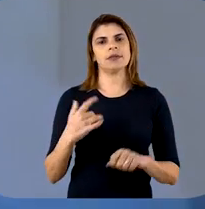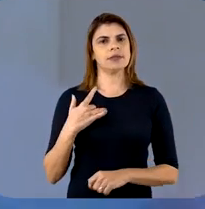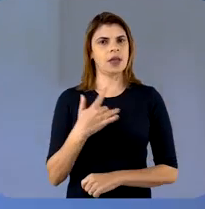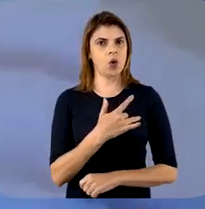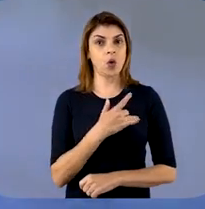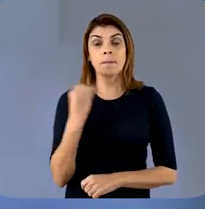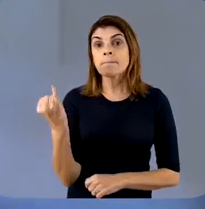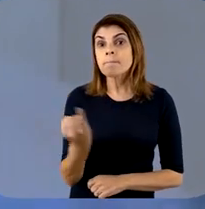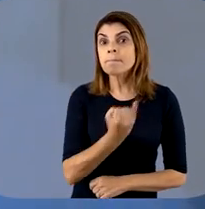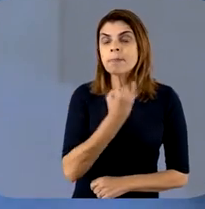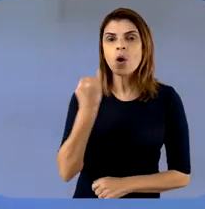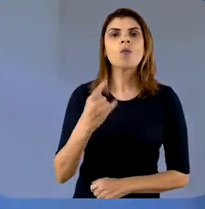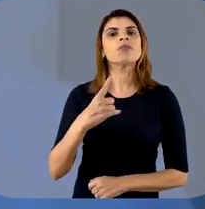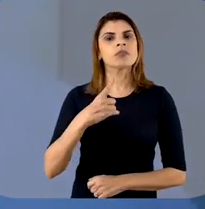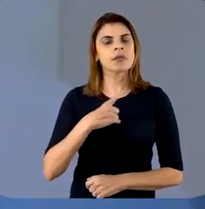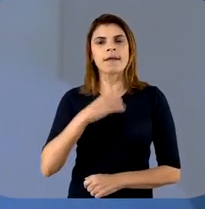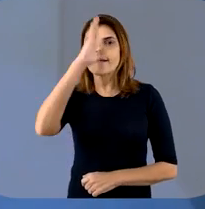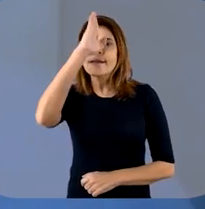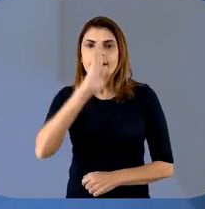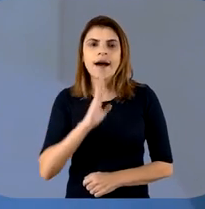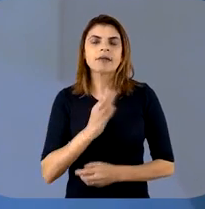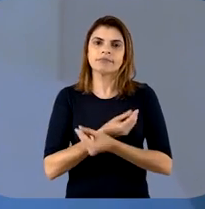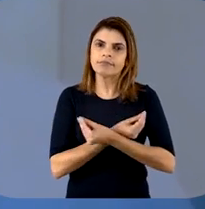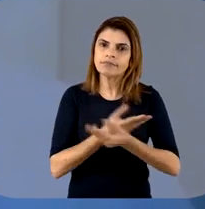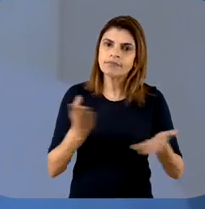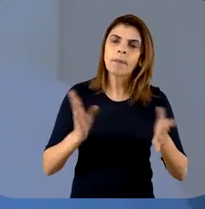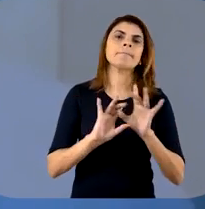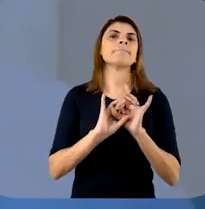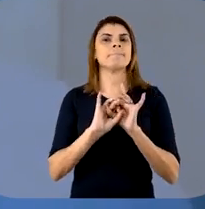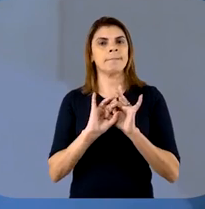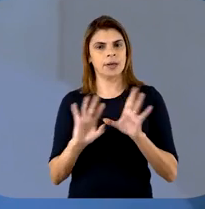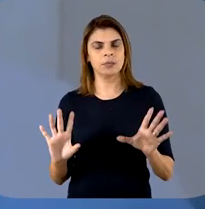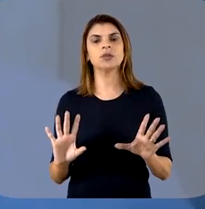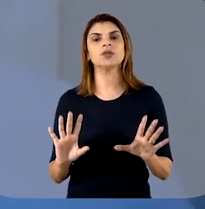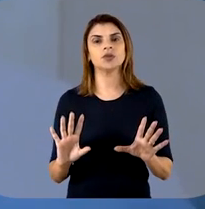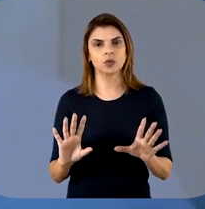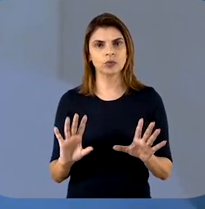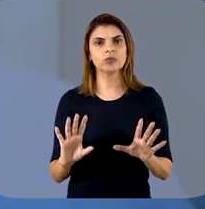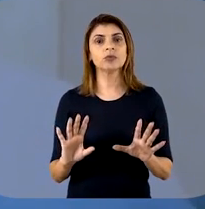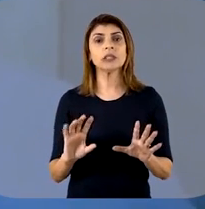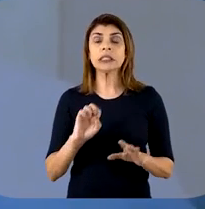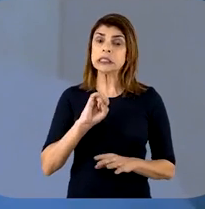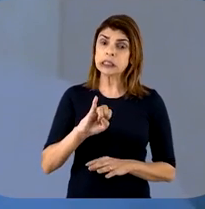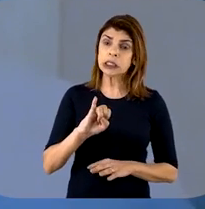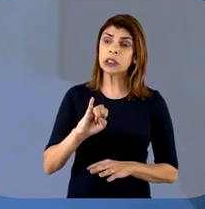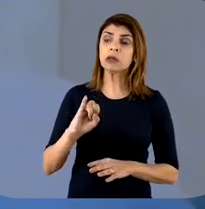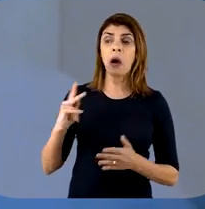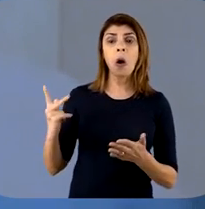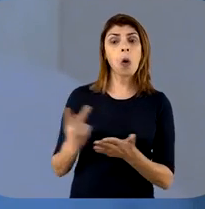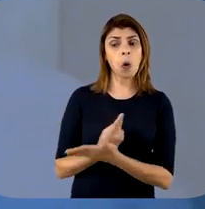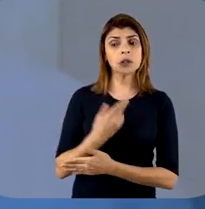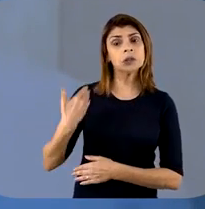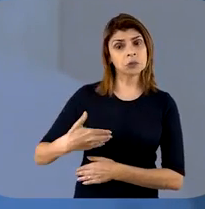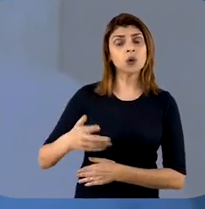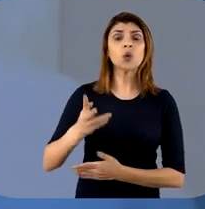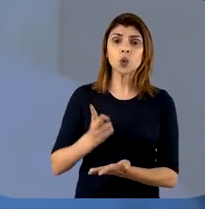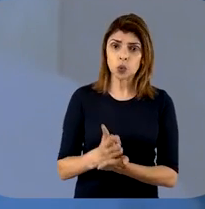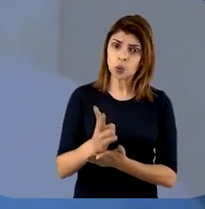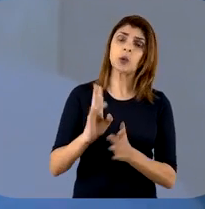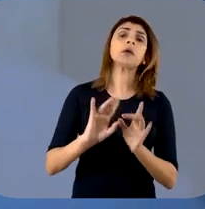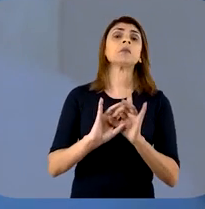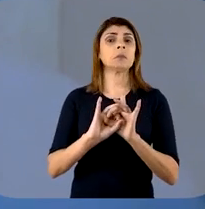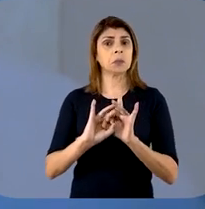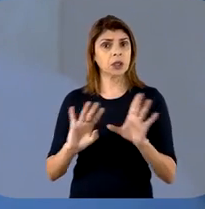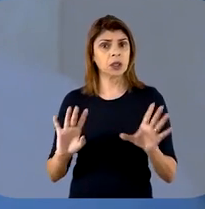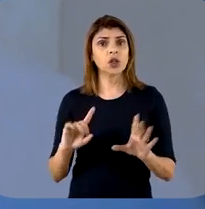importância do acesso que esse sistema permitiu e permite, e se tudo correr bem, permitirá, né? Ainda